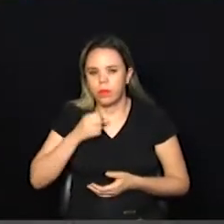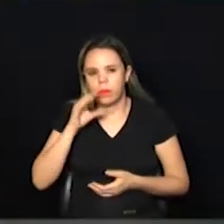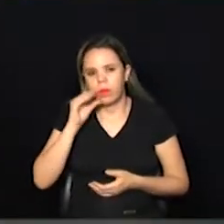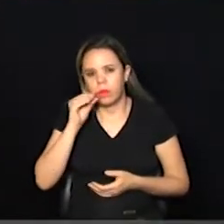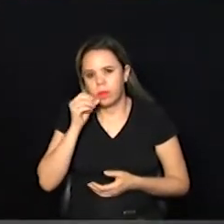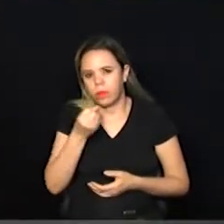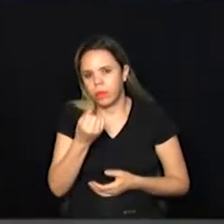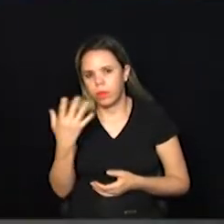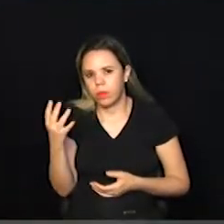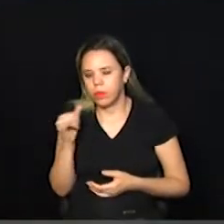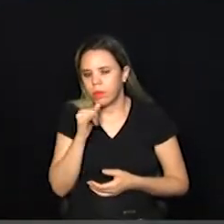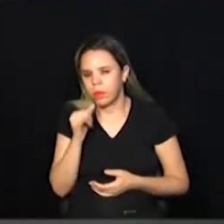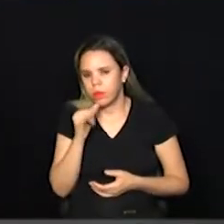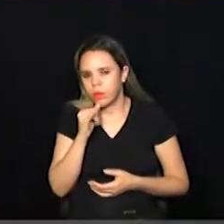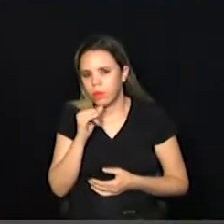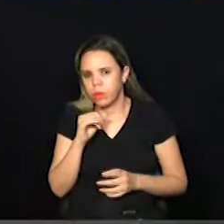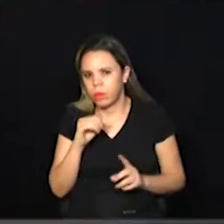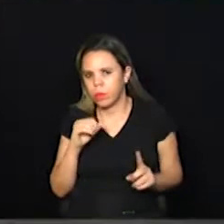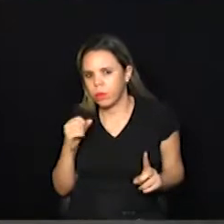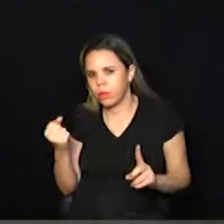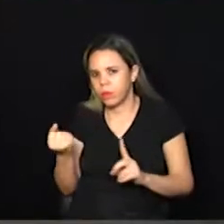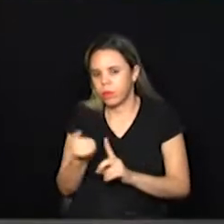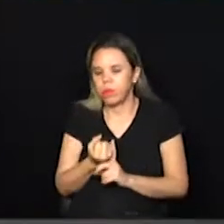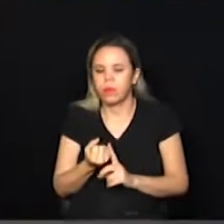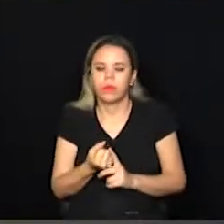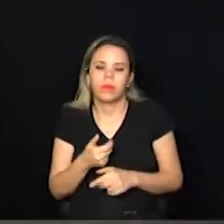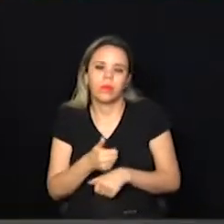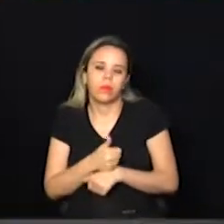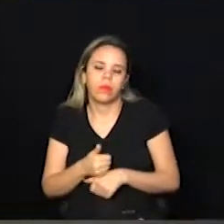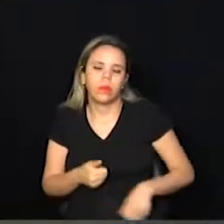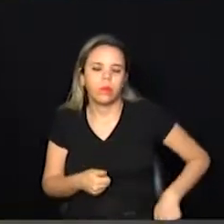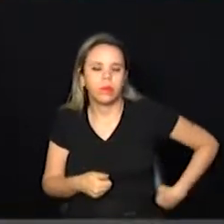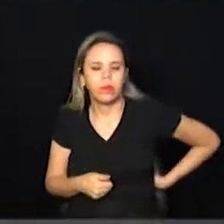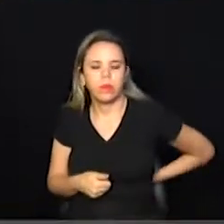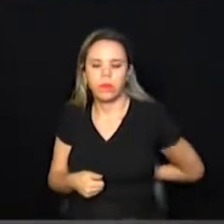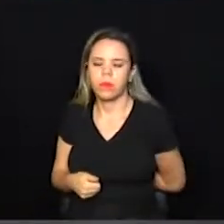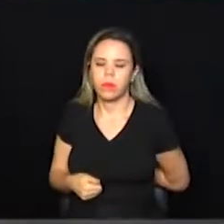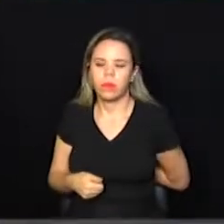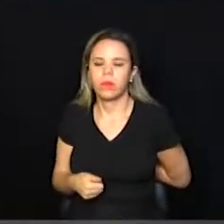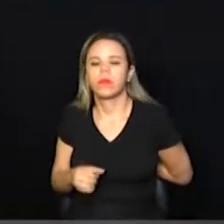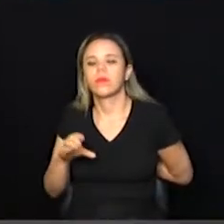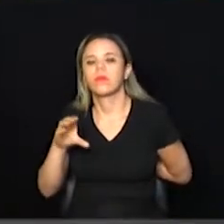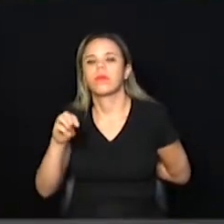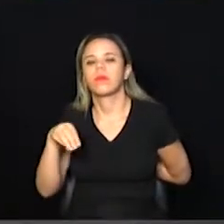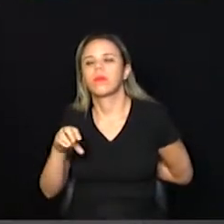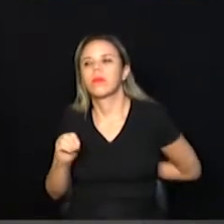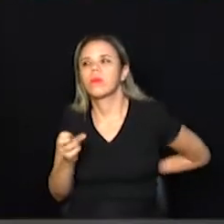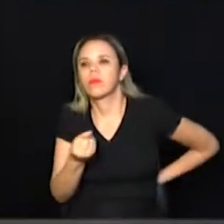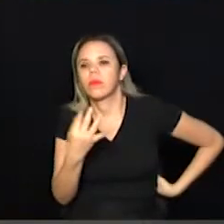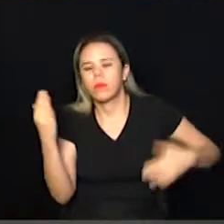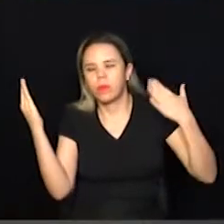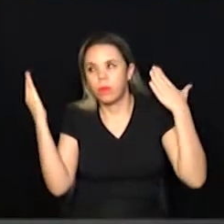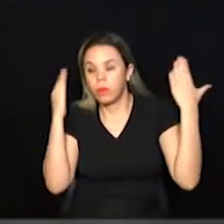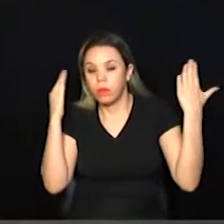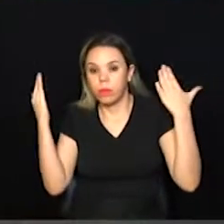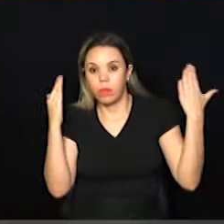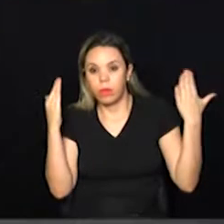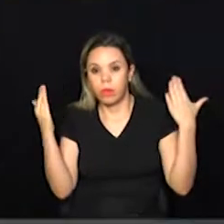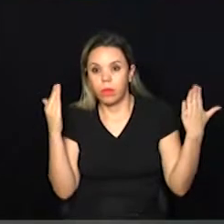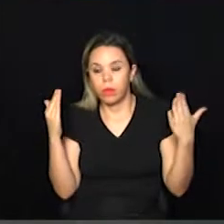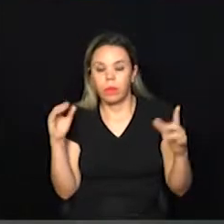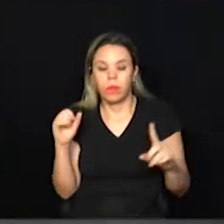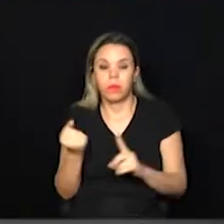do ponto de vista de número de assistentes sociais, né? No CEAMO, quantos psicólogos, quantos